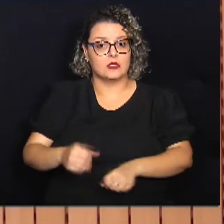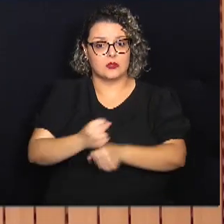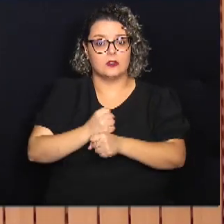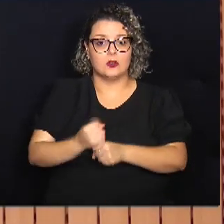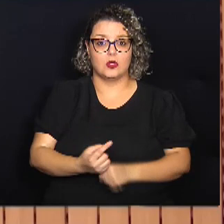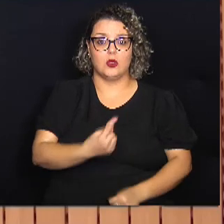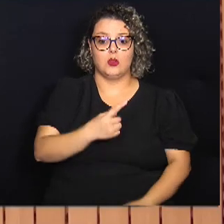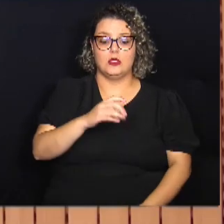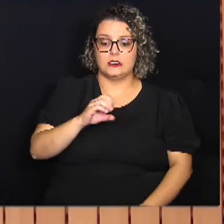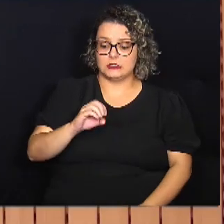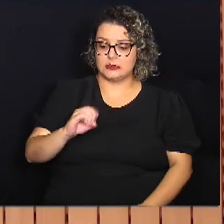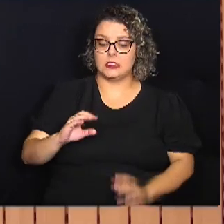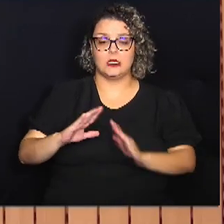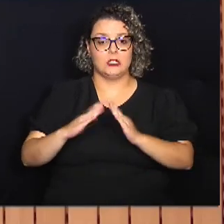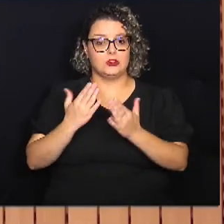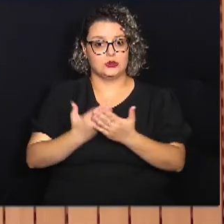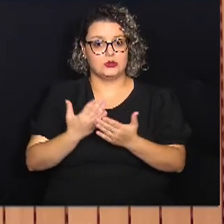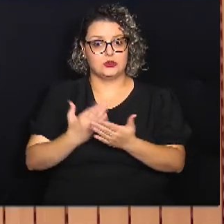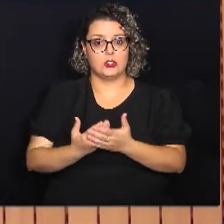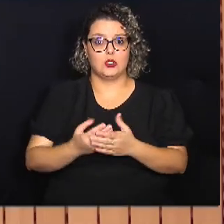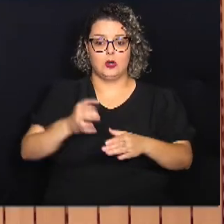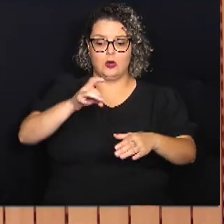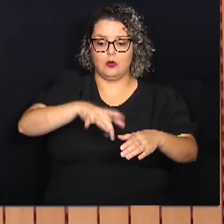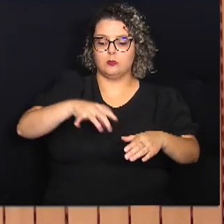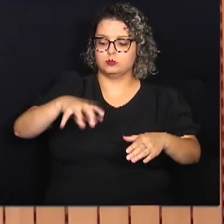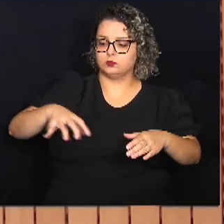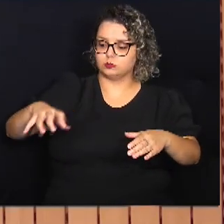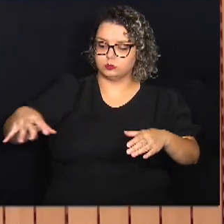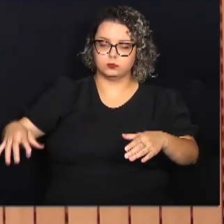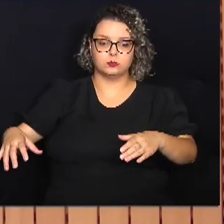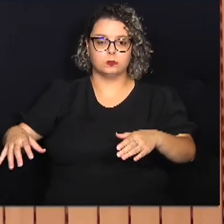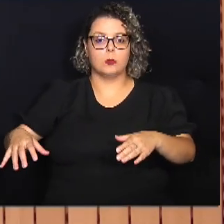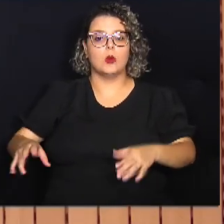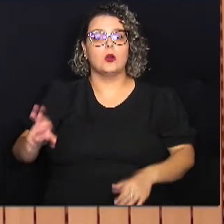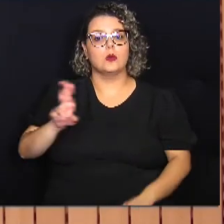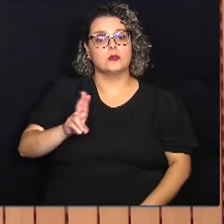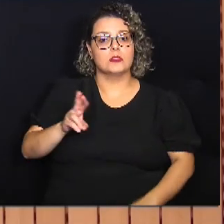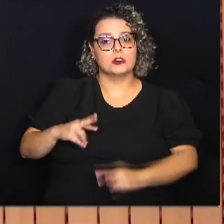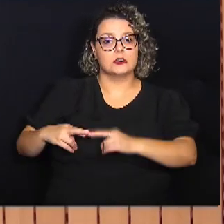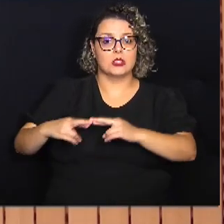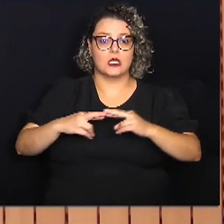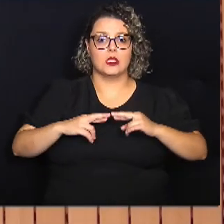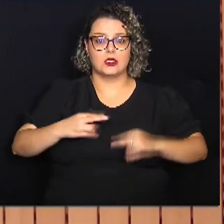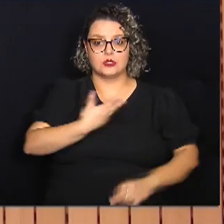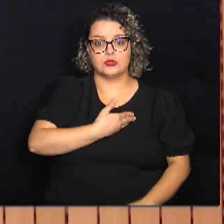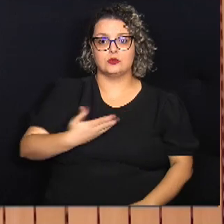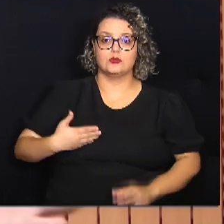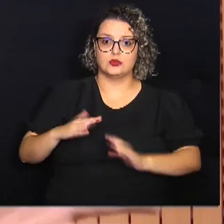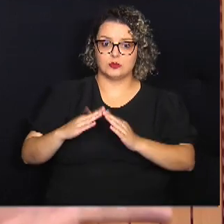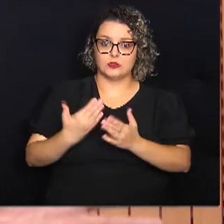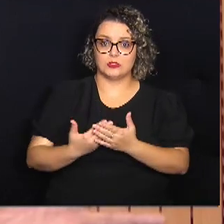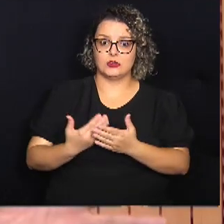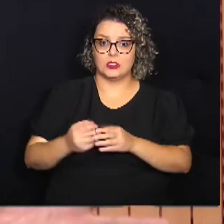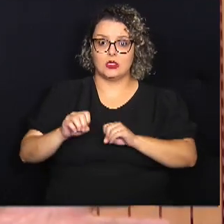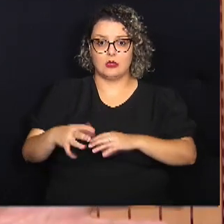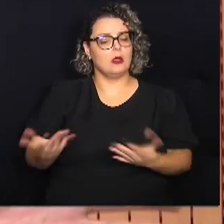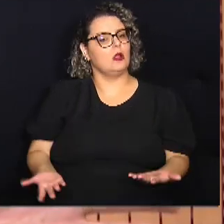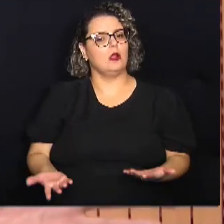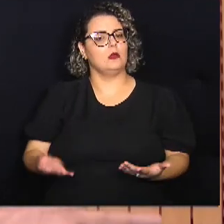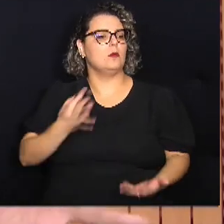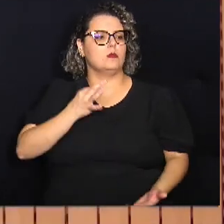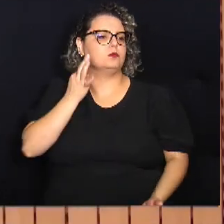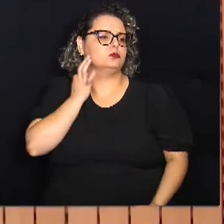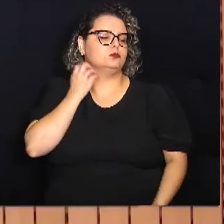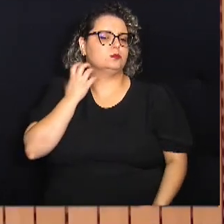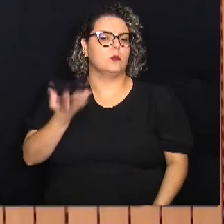100 escolas com hortas implantadas na rede pública de ensino de Campinas. Ah, mas aonde vêm as abelhas